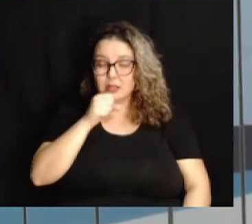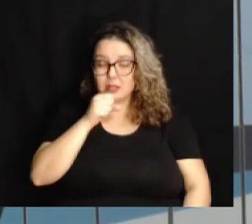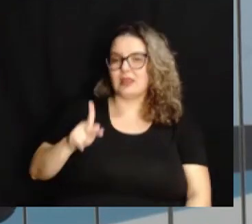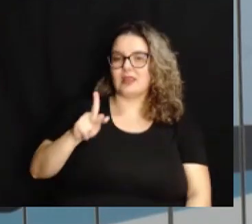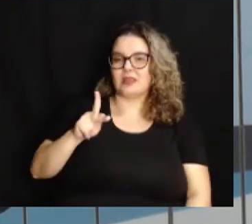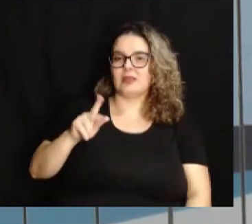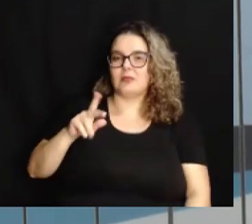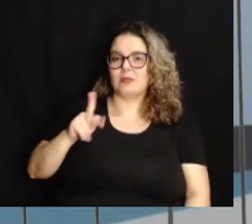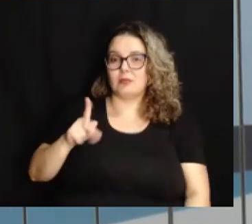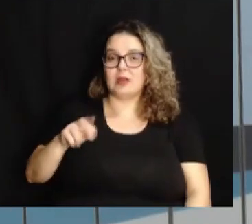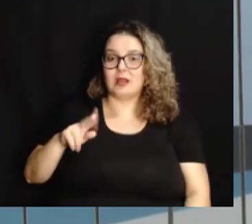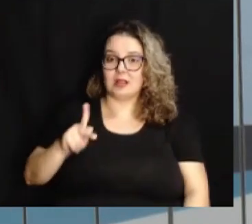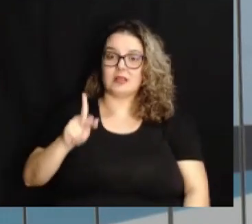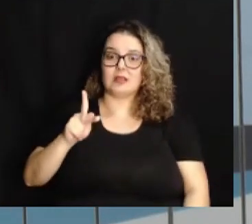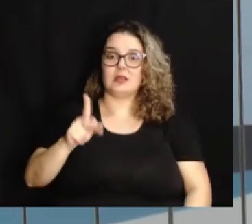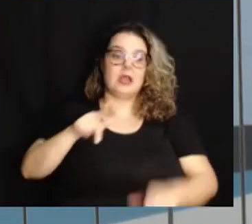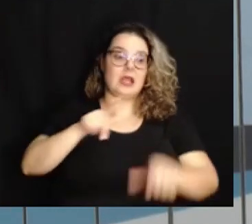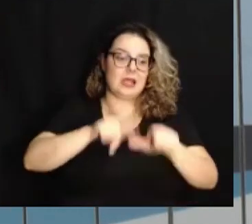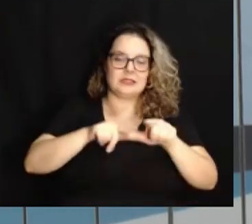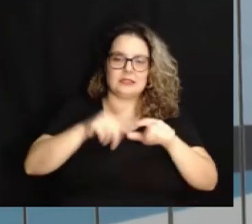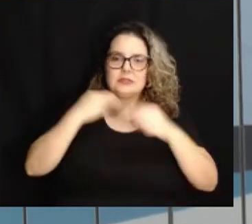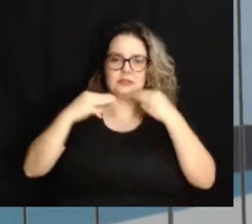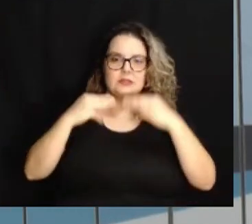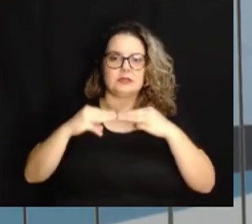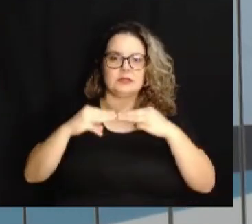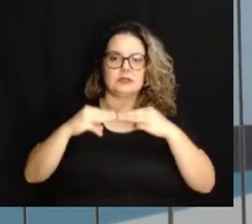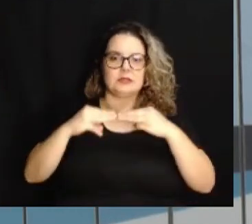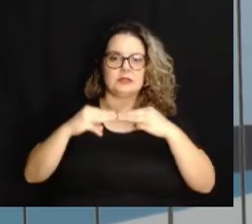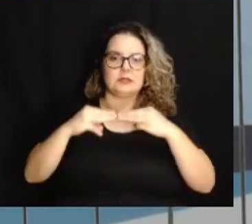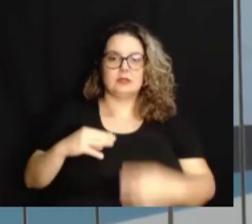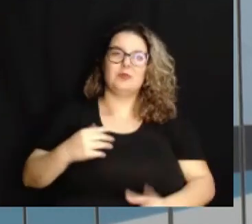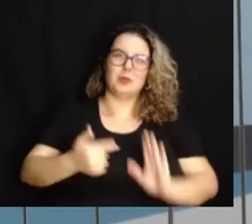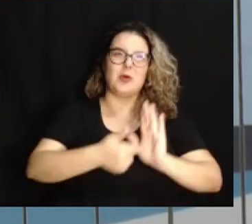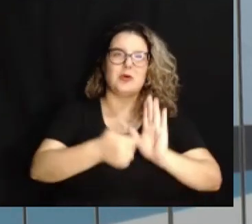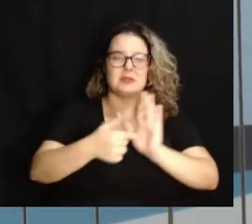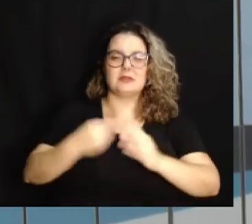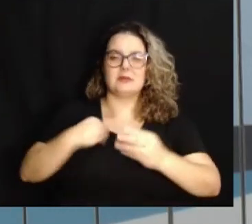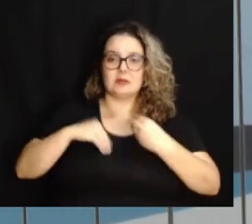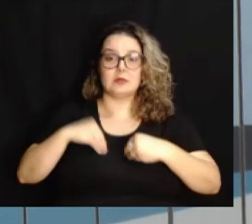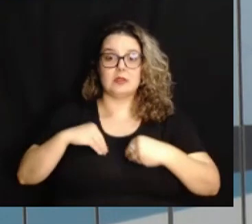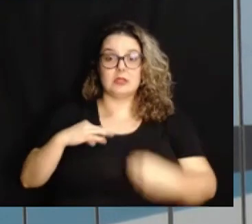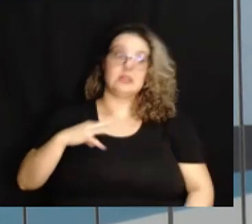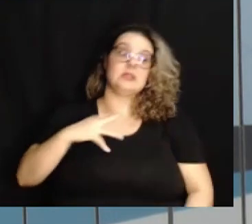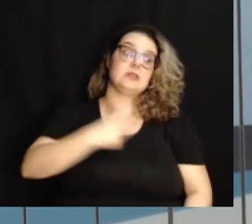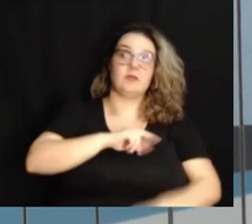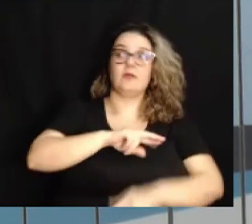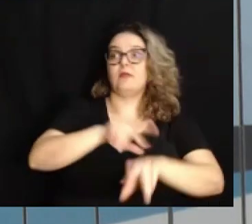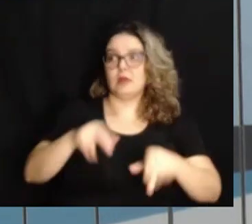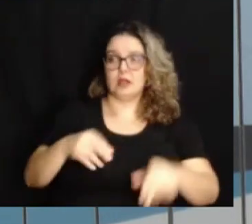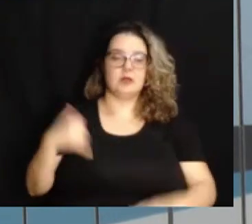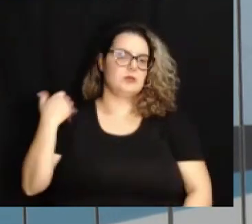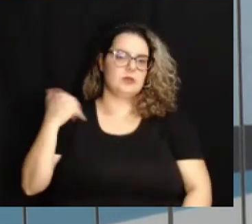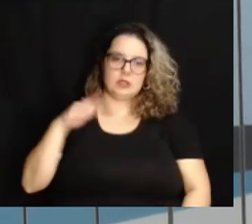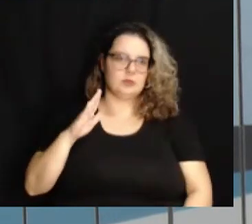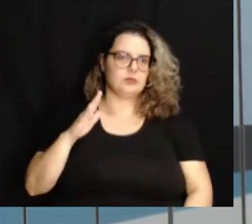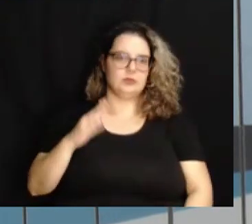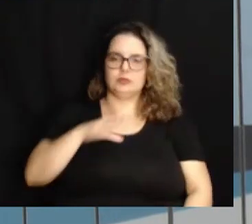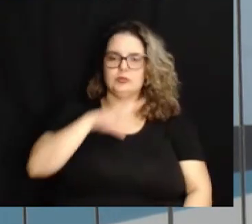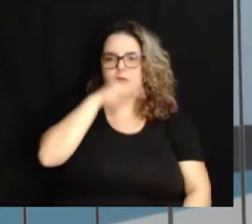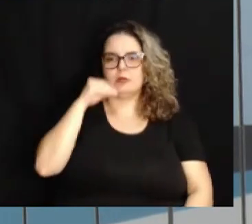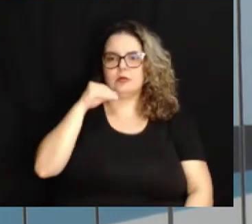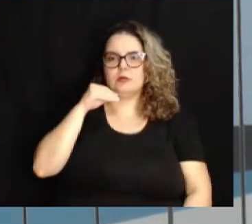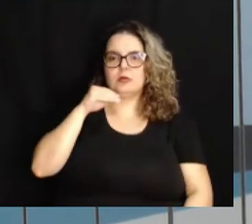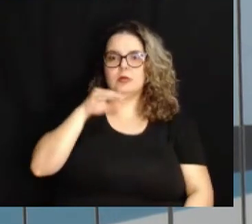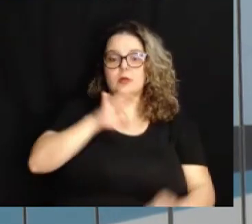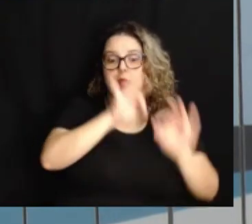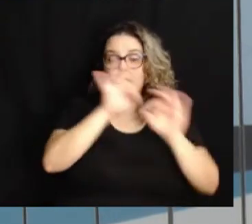depressão e ele ter salvo milhões de adolescentes, né? Adultos, enfim. Quando você pega, por exemplo, as imagens dele 24 horas antes dele